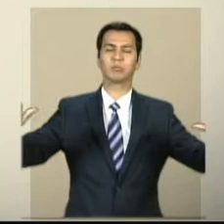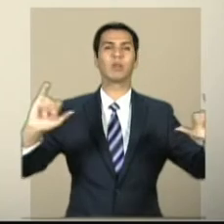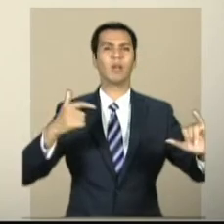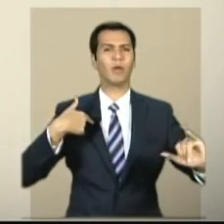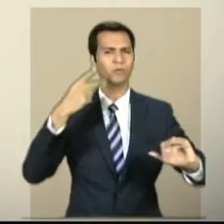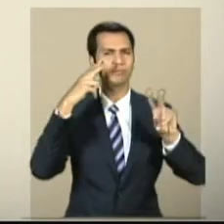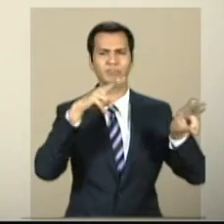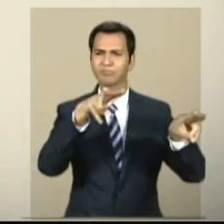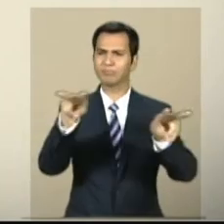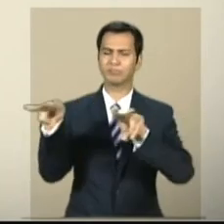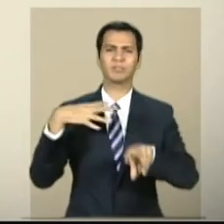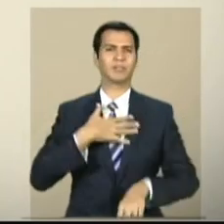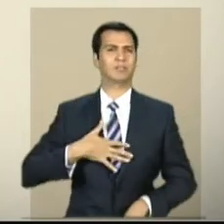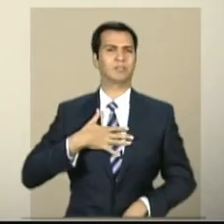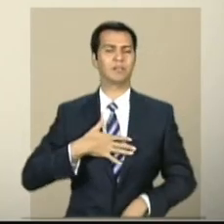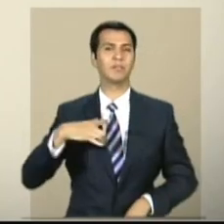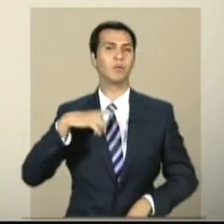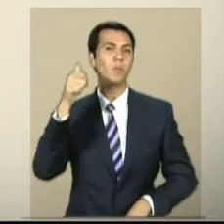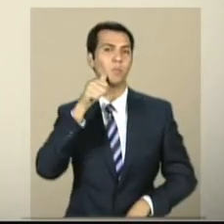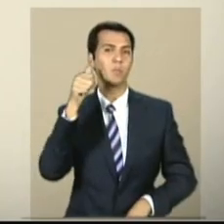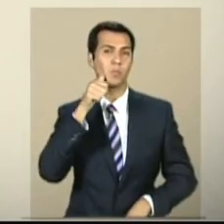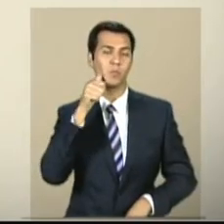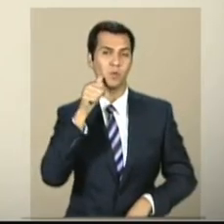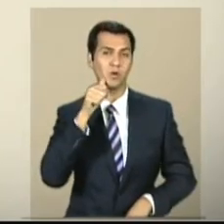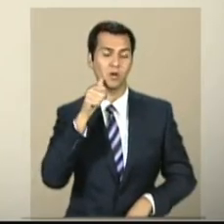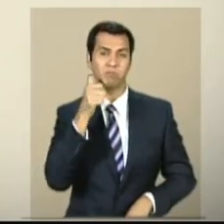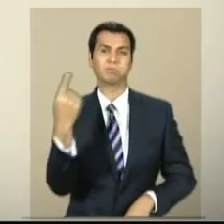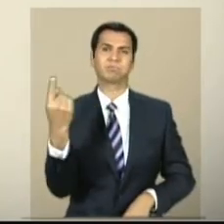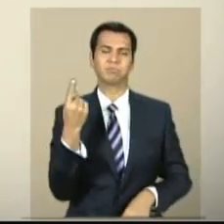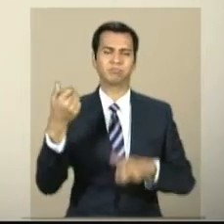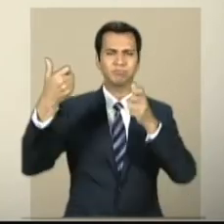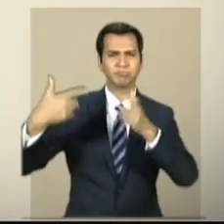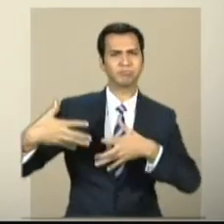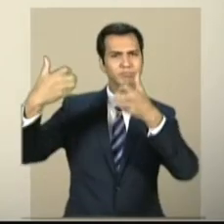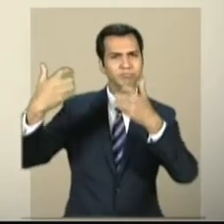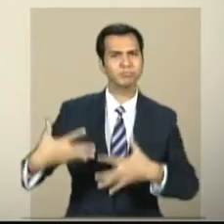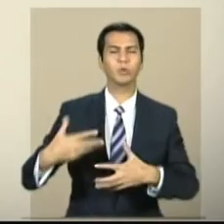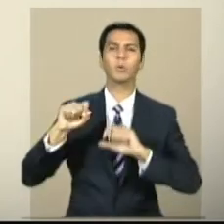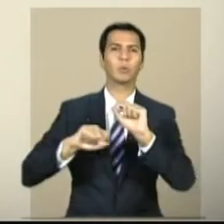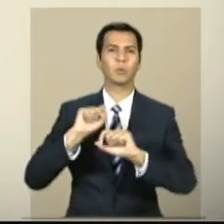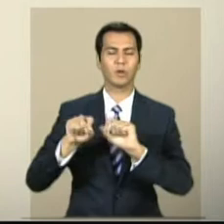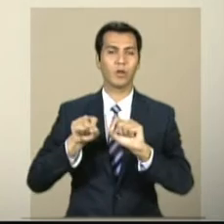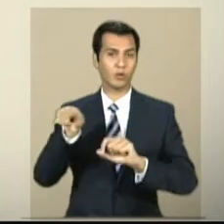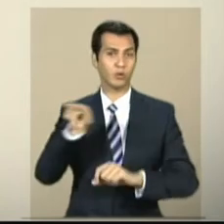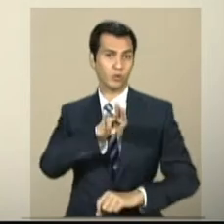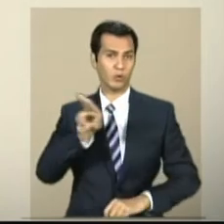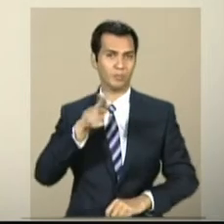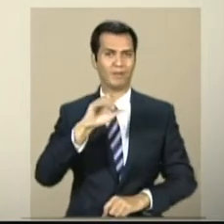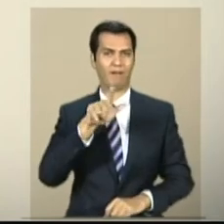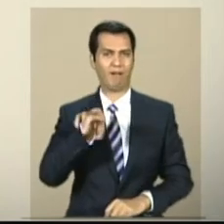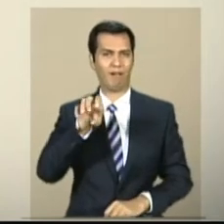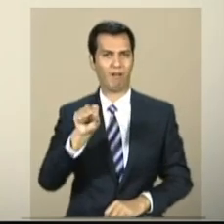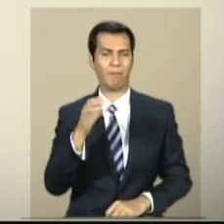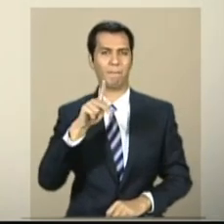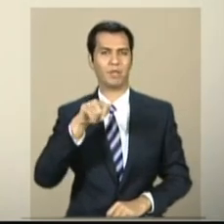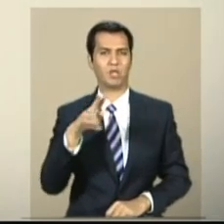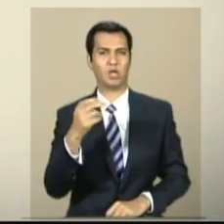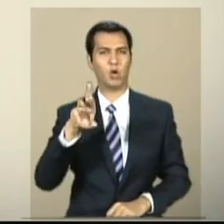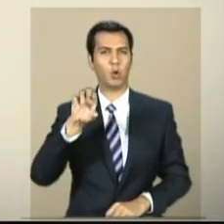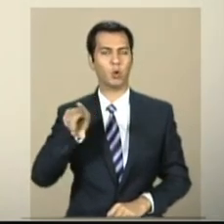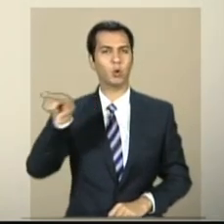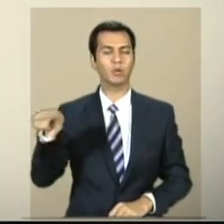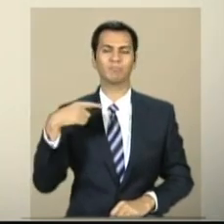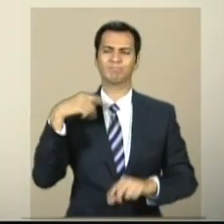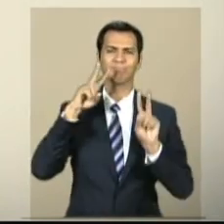rosto da dona de uma pequena indústria de joias do Rio de Janeiro. O nome dela é Carla Pinheiro. A Carla,